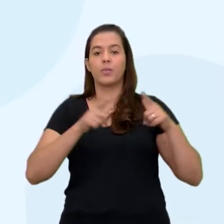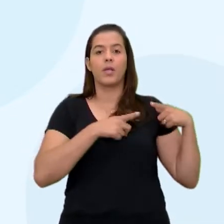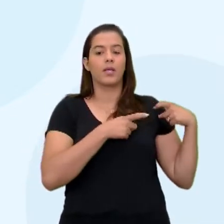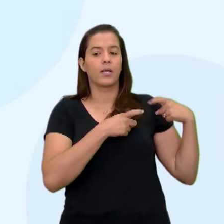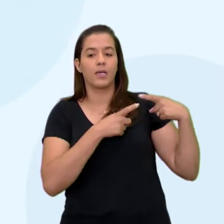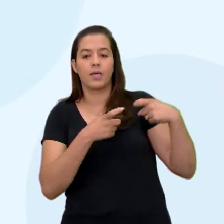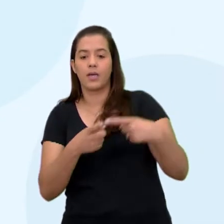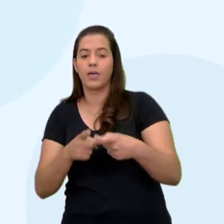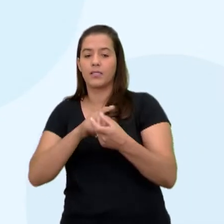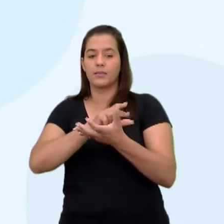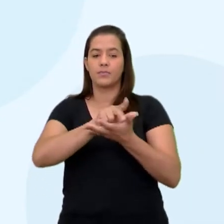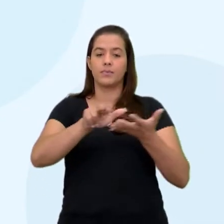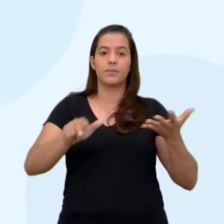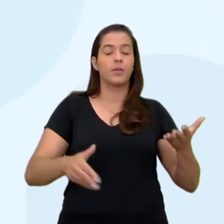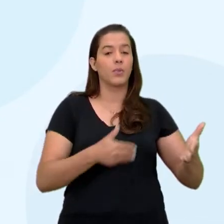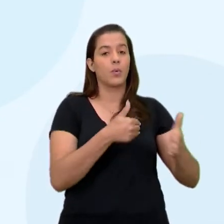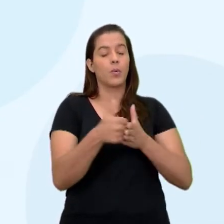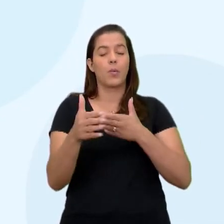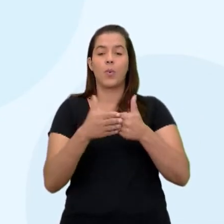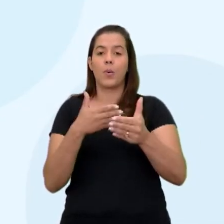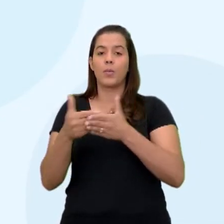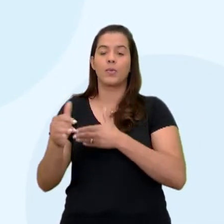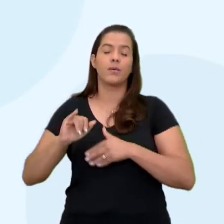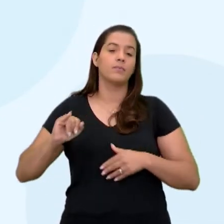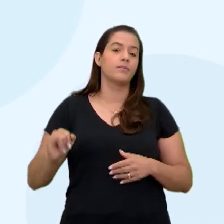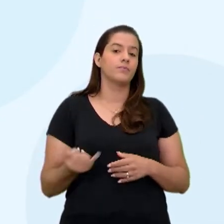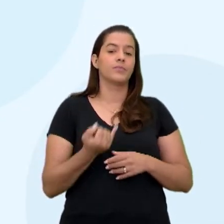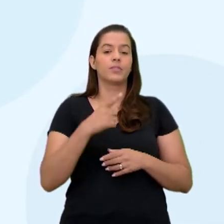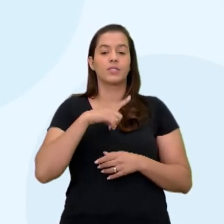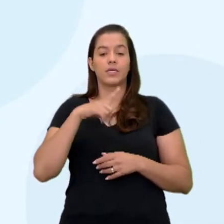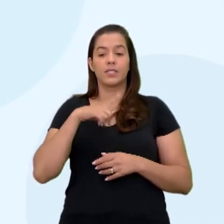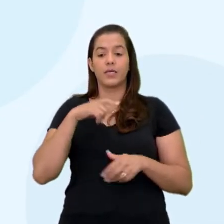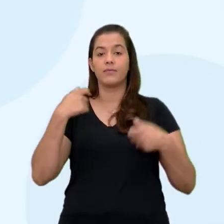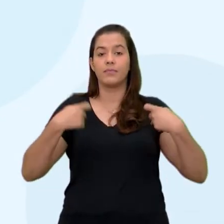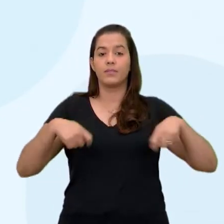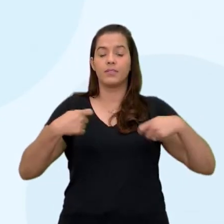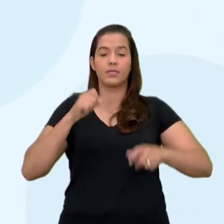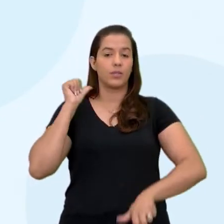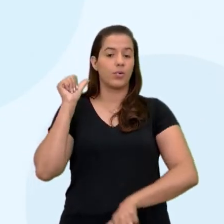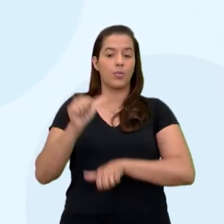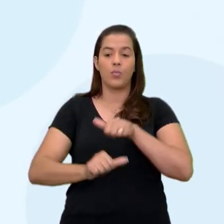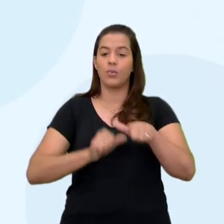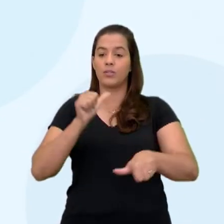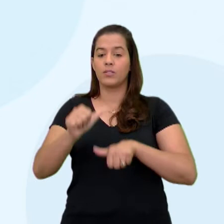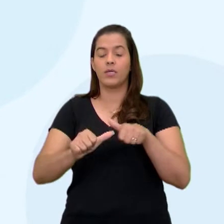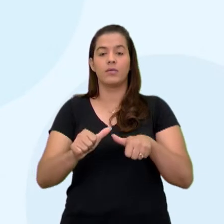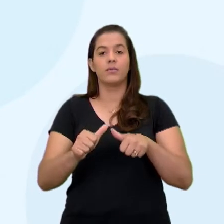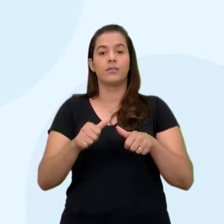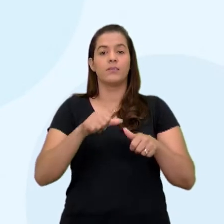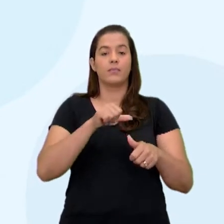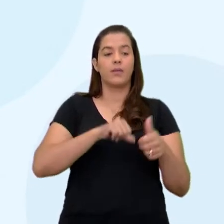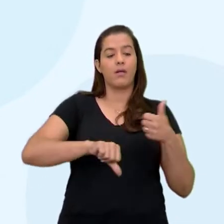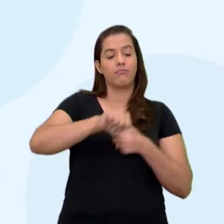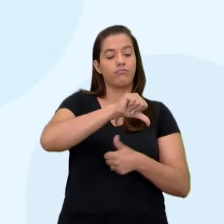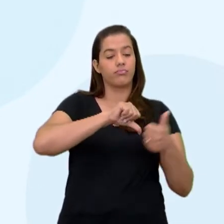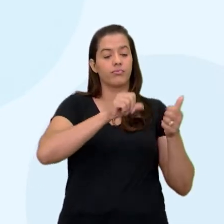enfim, qualquer motivo que obrigue a uma mudança para reorganizar